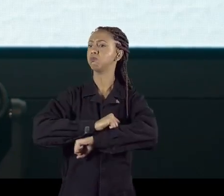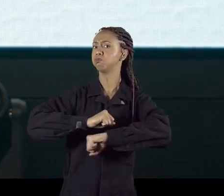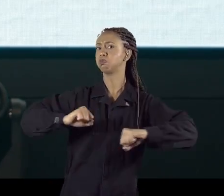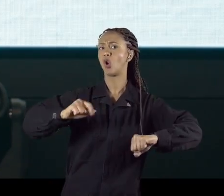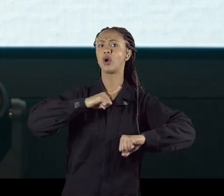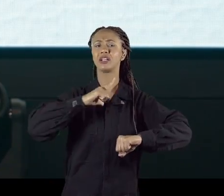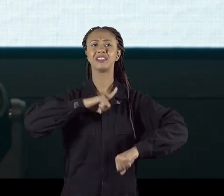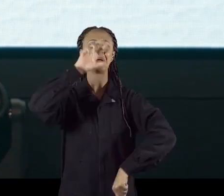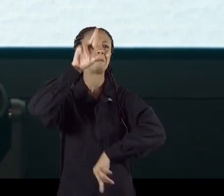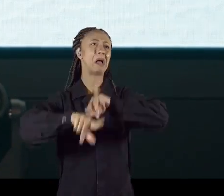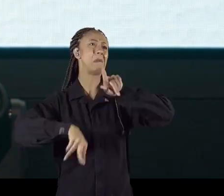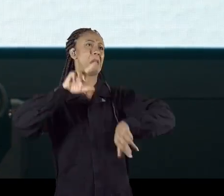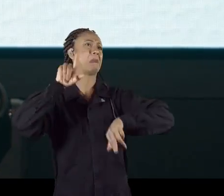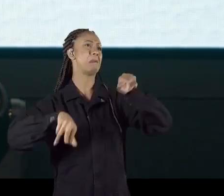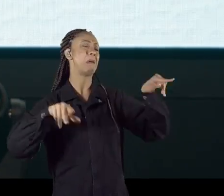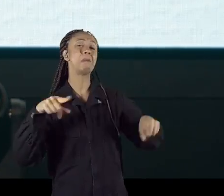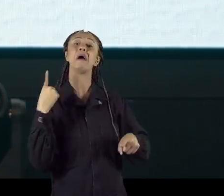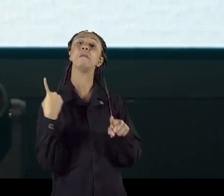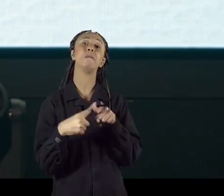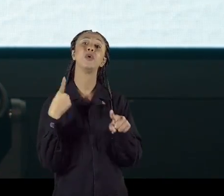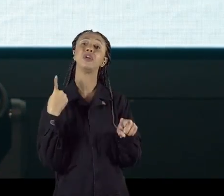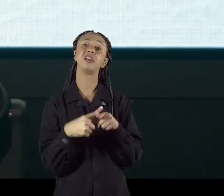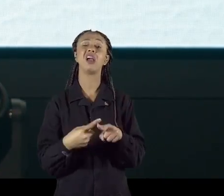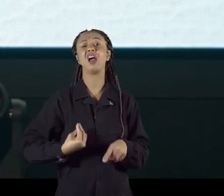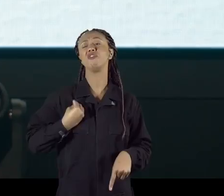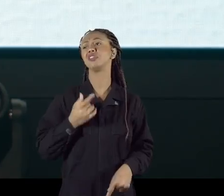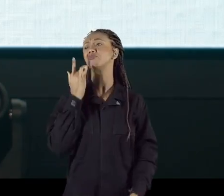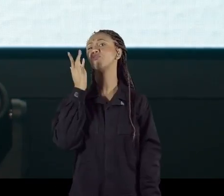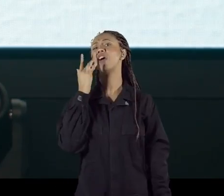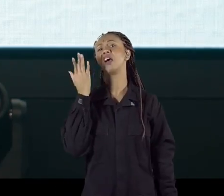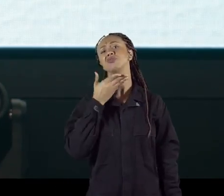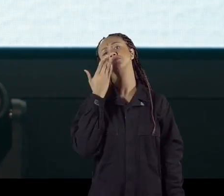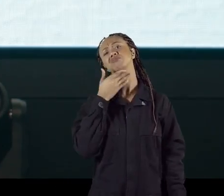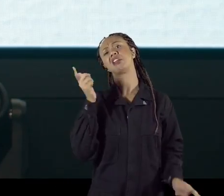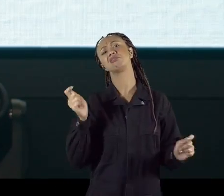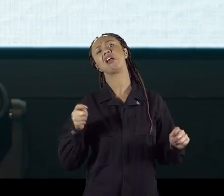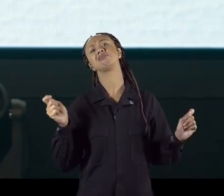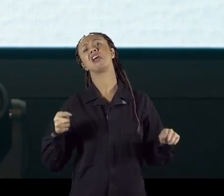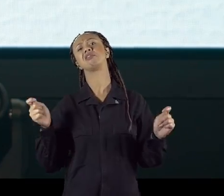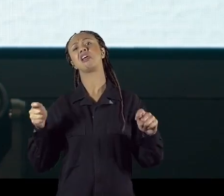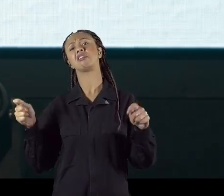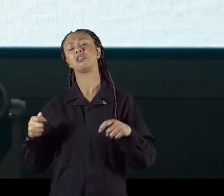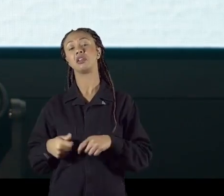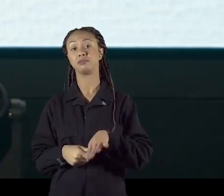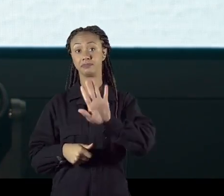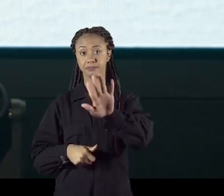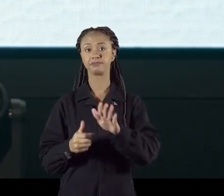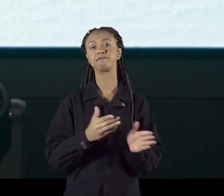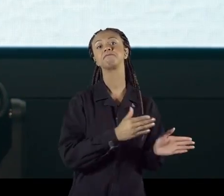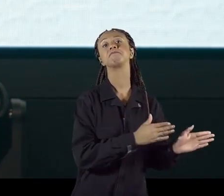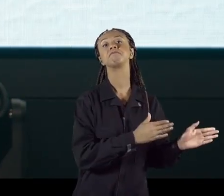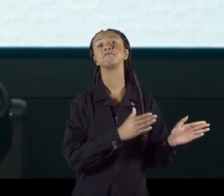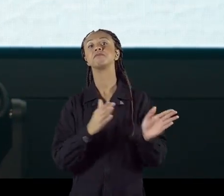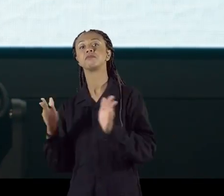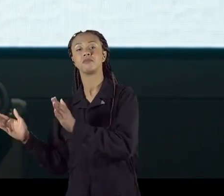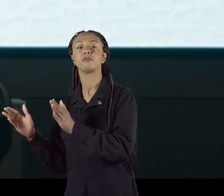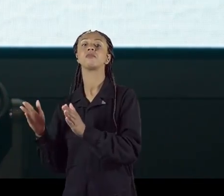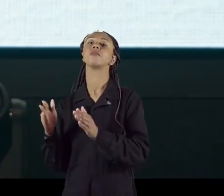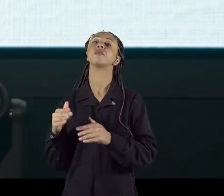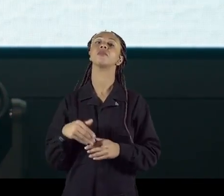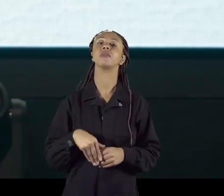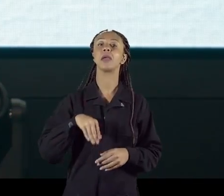que tem de tudo que é ruim porque por conta de uma vida fácil tu vai lá para o meio da Biafra